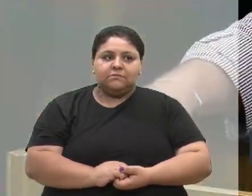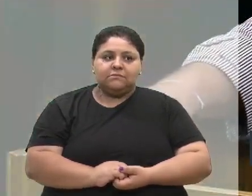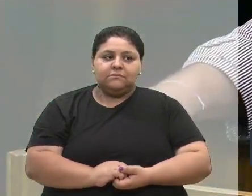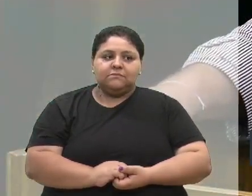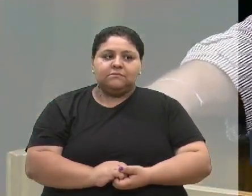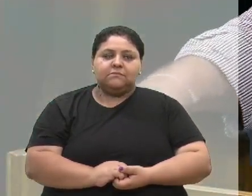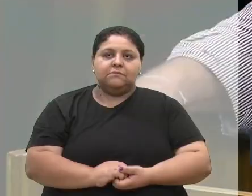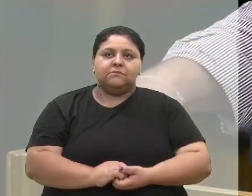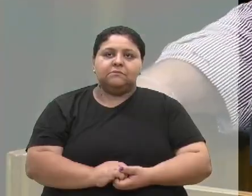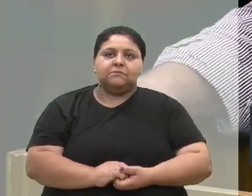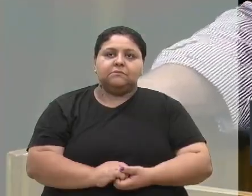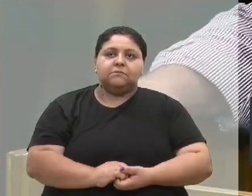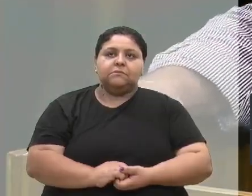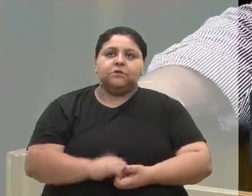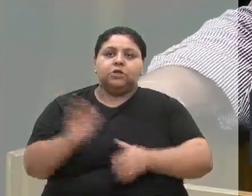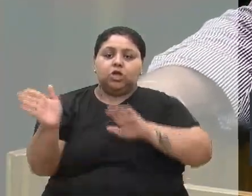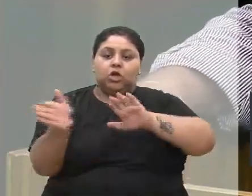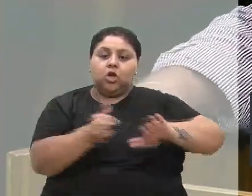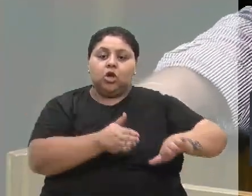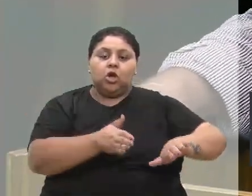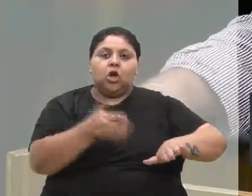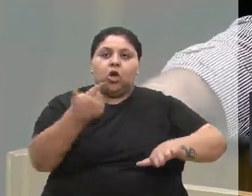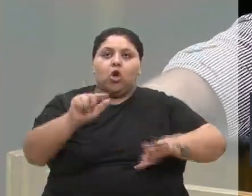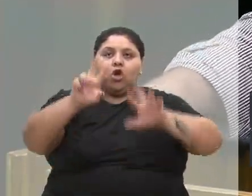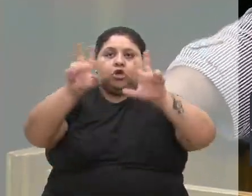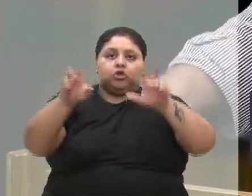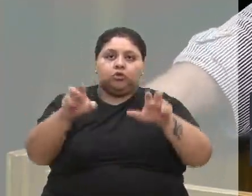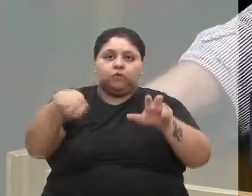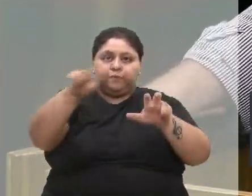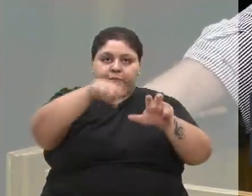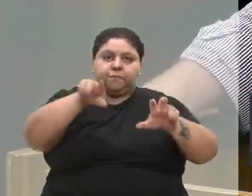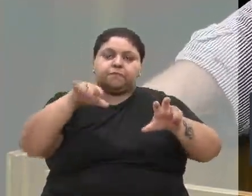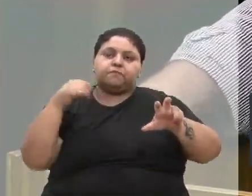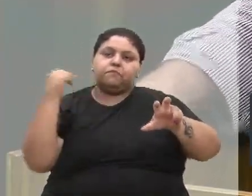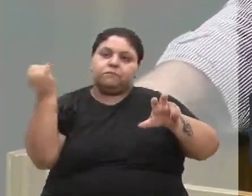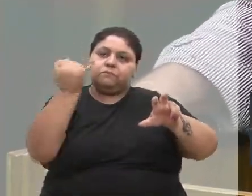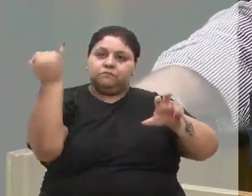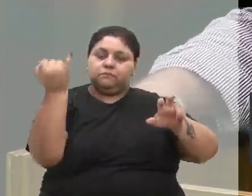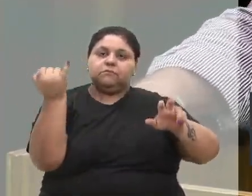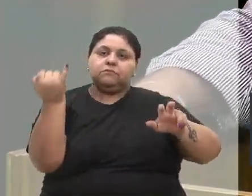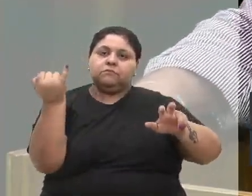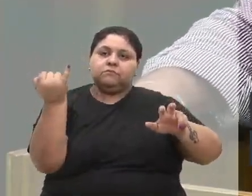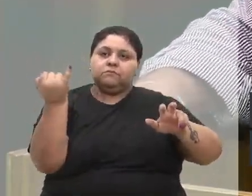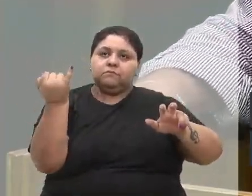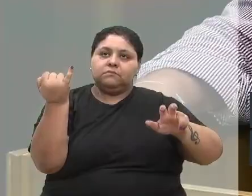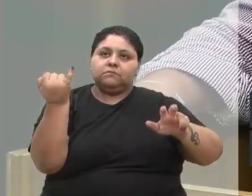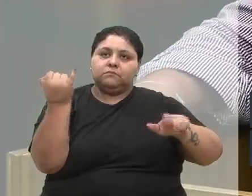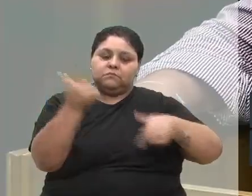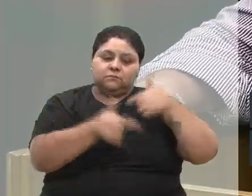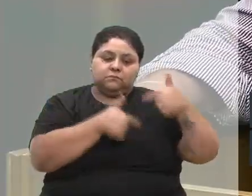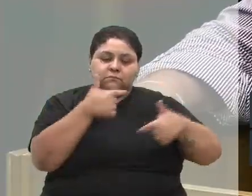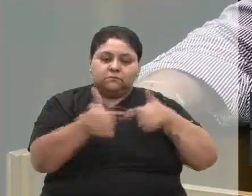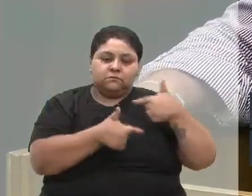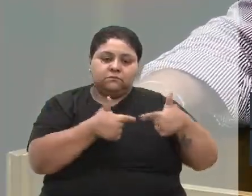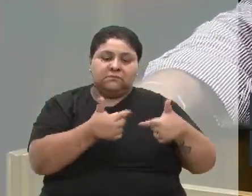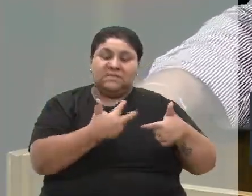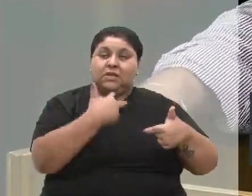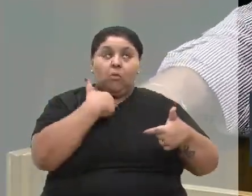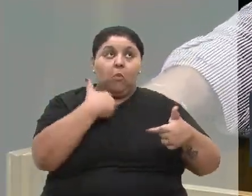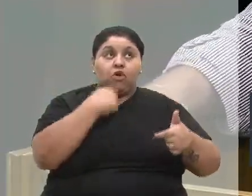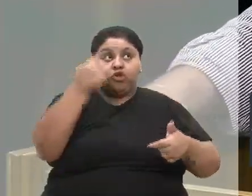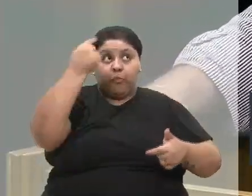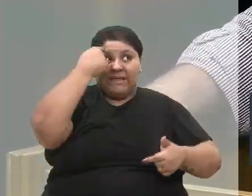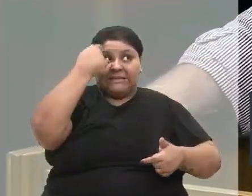com um outro tema aqui também, para nós também importante, né? Que o trabalhador não pode